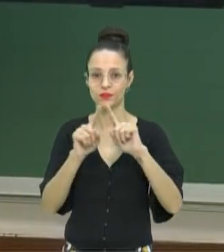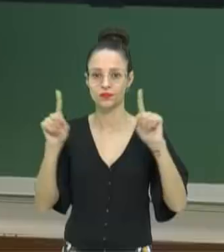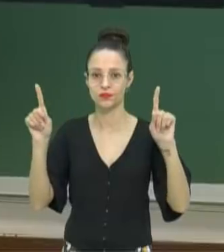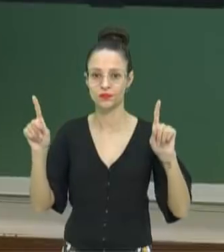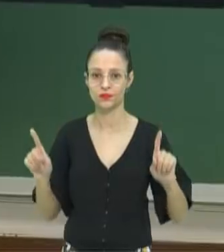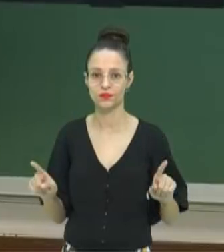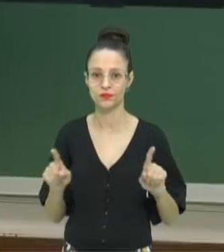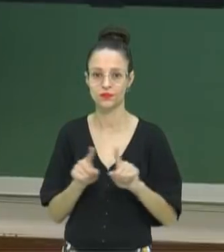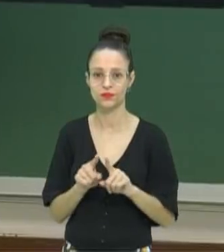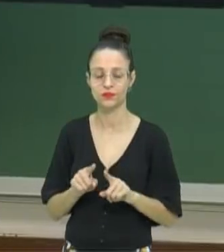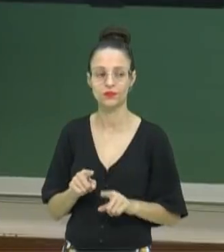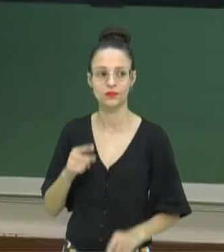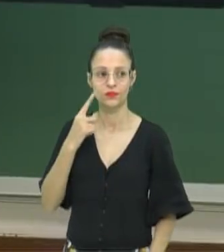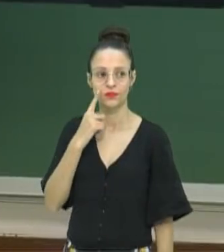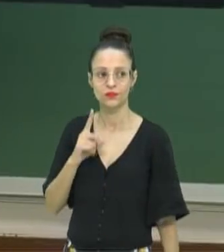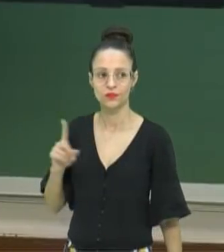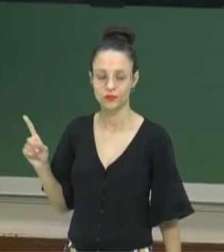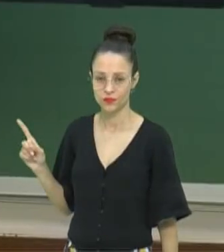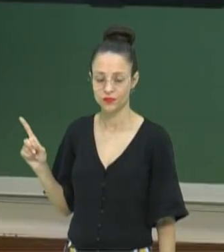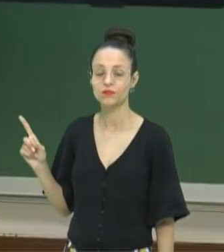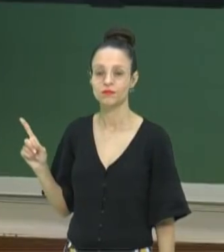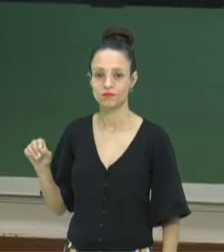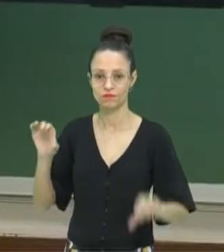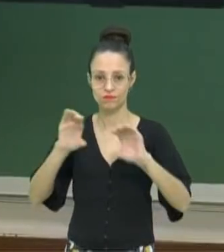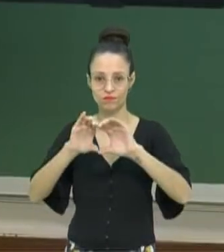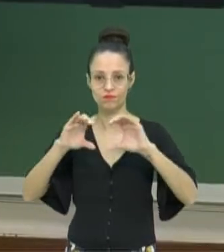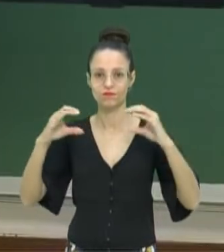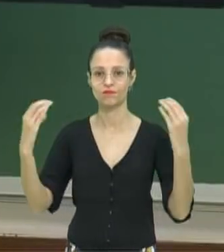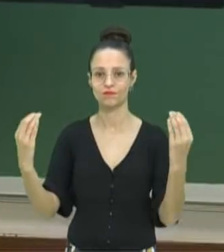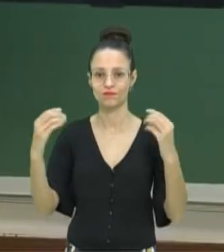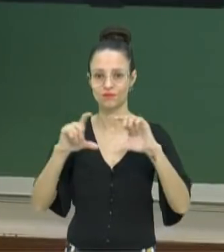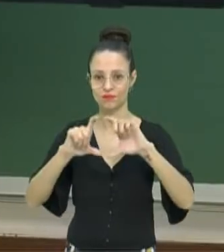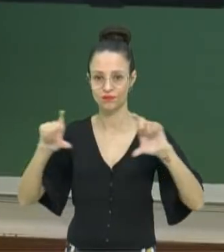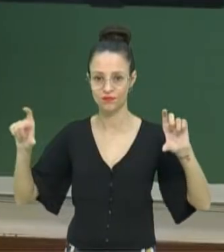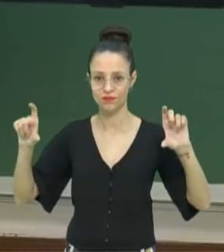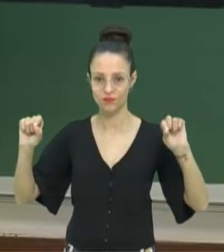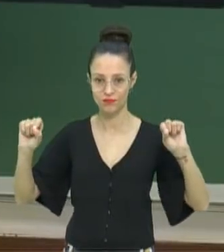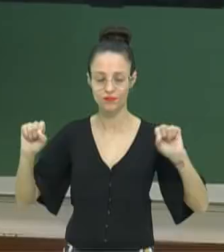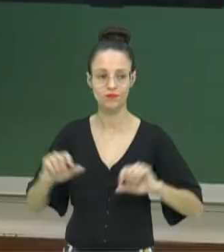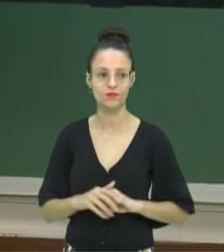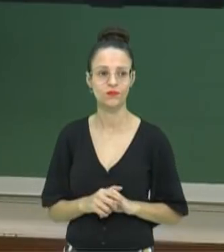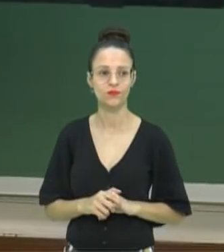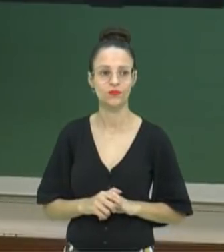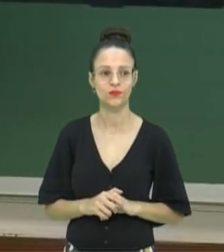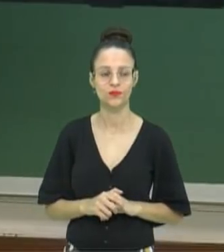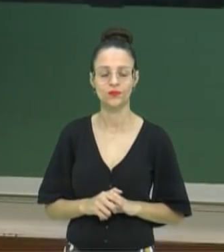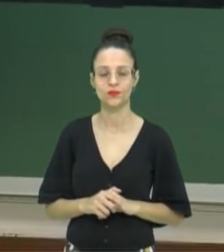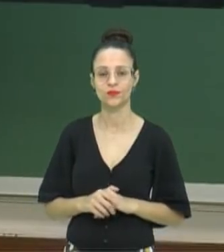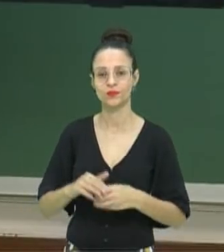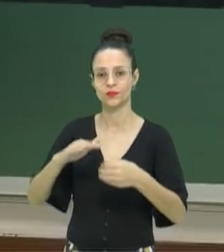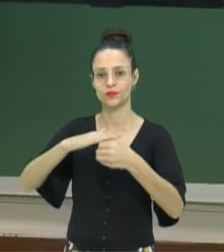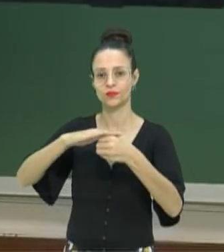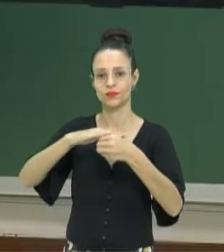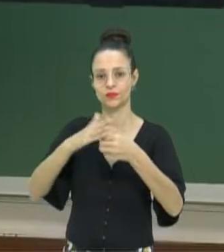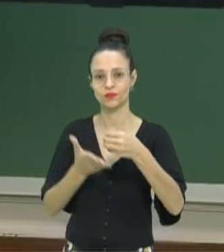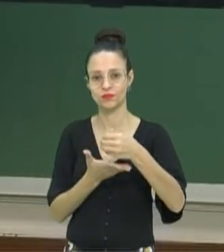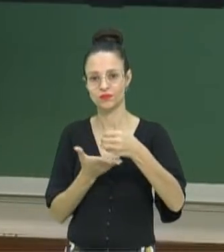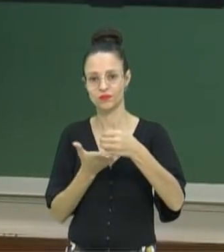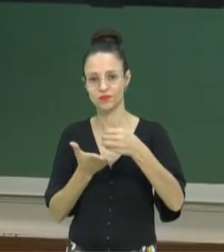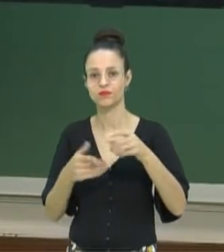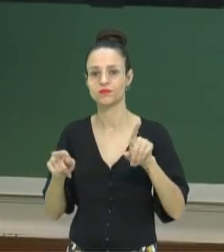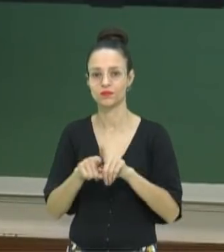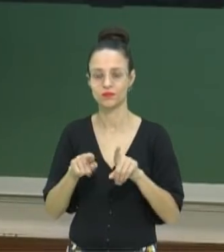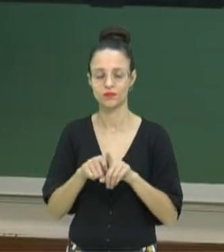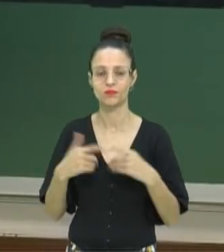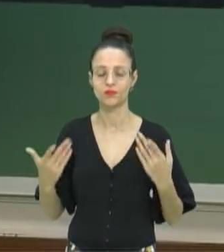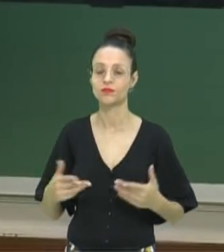Esse retângulo você corta, desenrola, ele vira o retângulo. E eu tenho a tampa de cima e a tampa de baixo, ok?